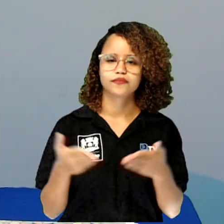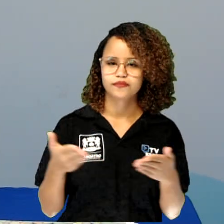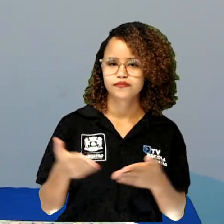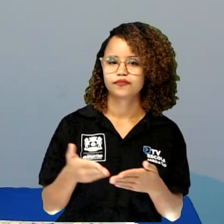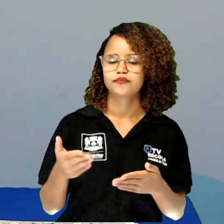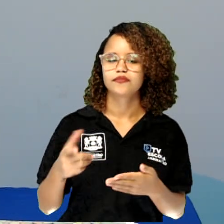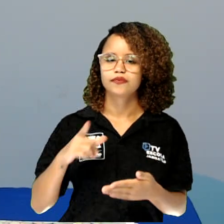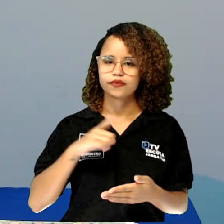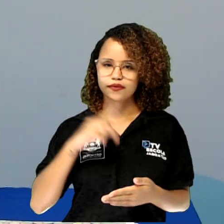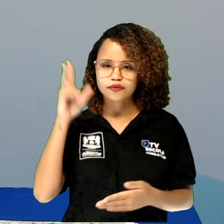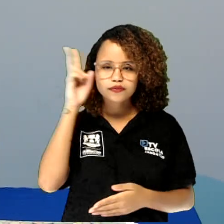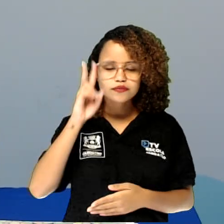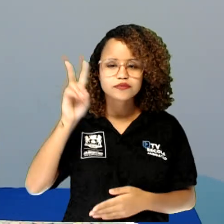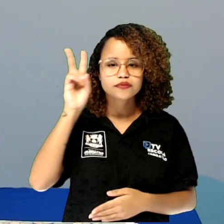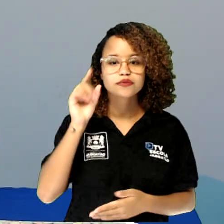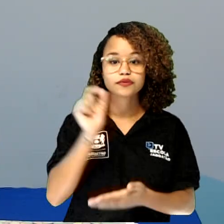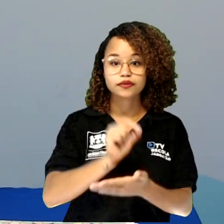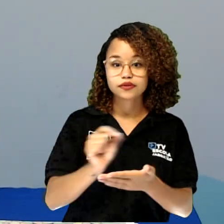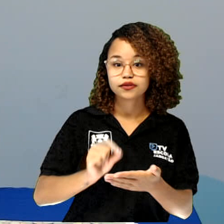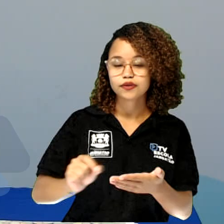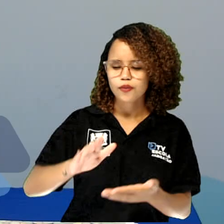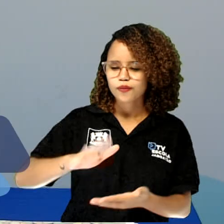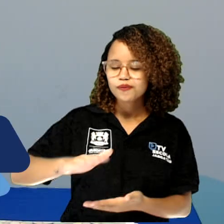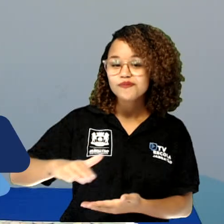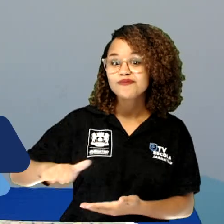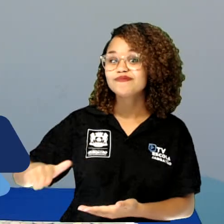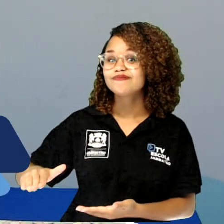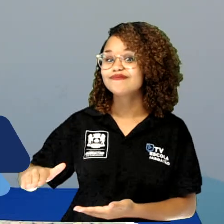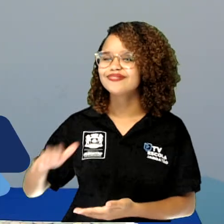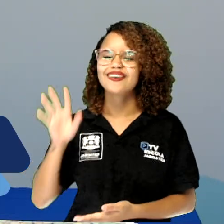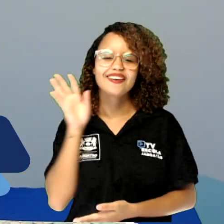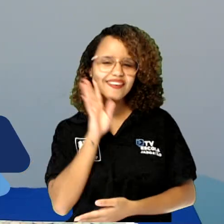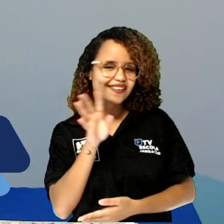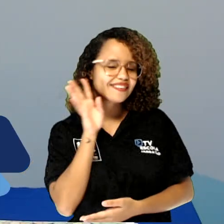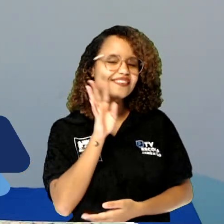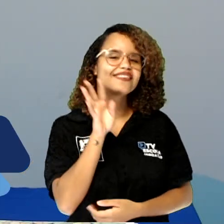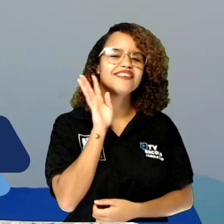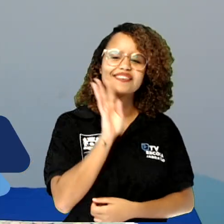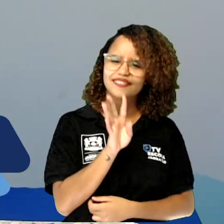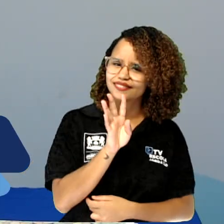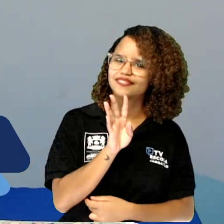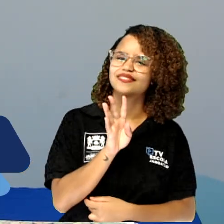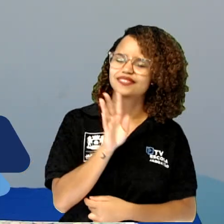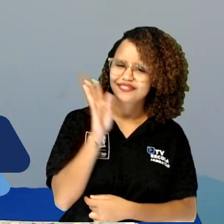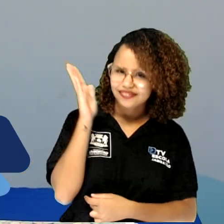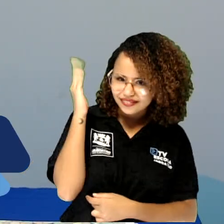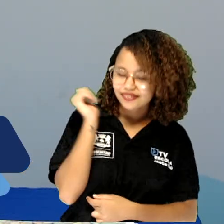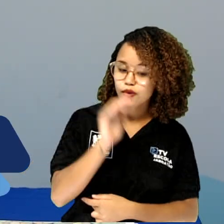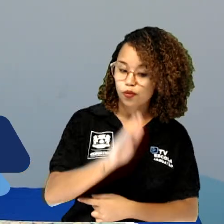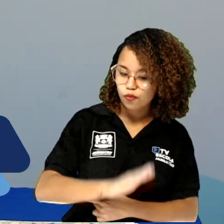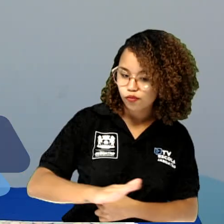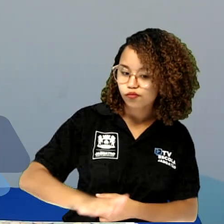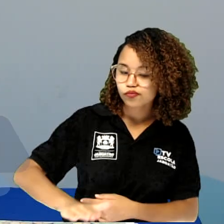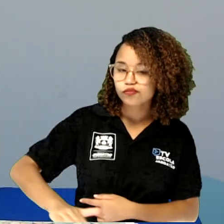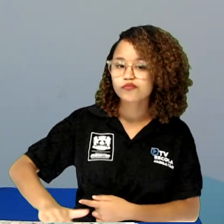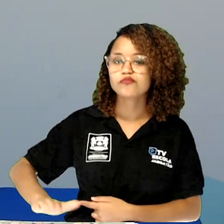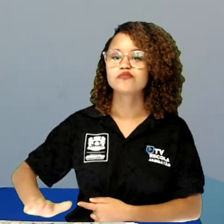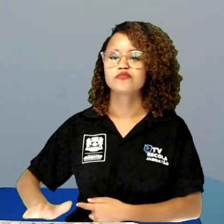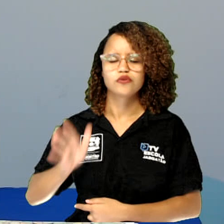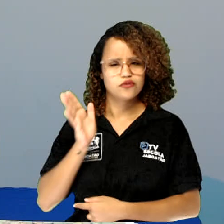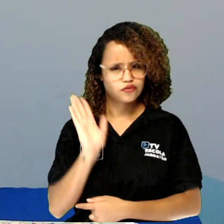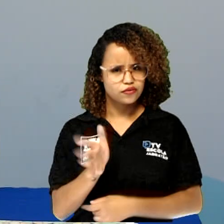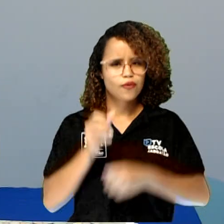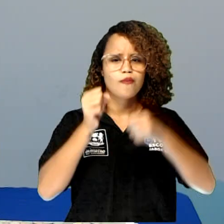eu trouxe uma história que foi escrita por uma criança. Olha que legal saber que, mesmo quando a gente ainda é bem pequenininho, a gente